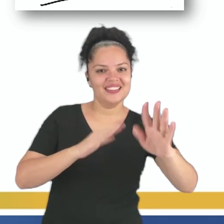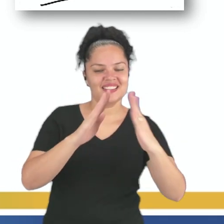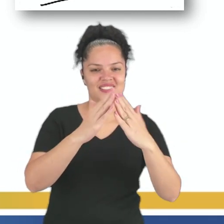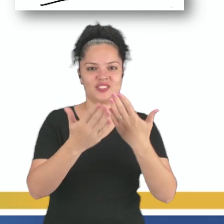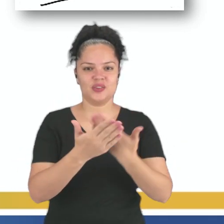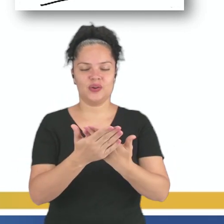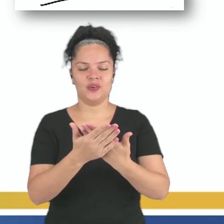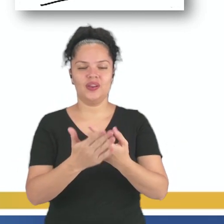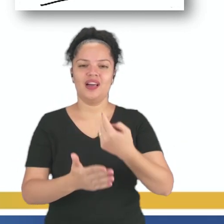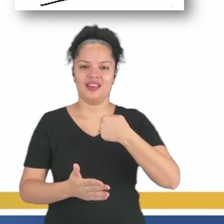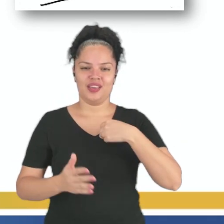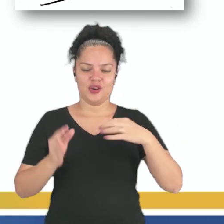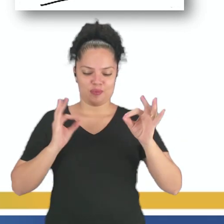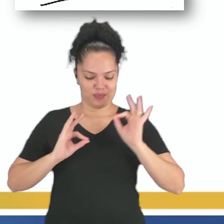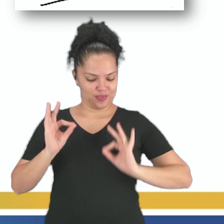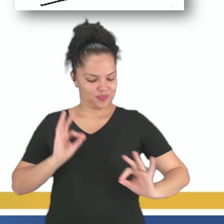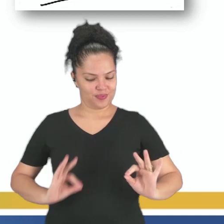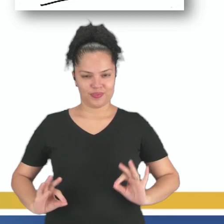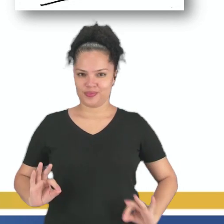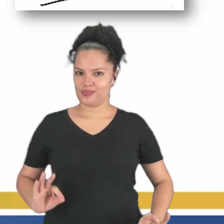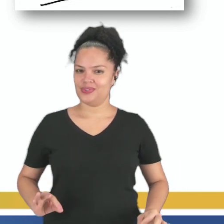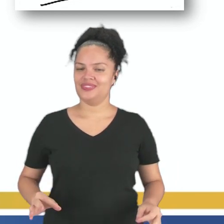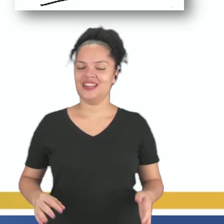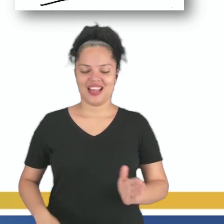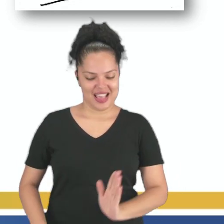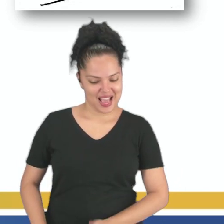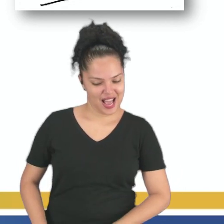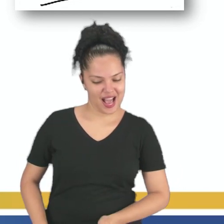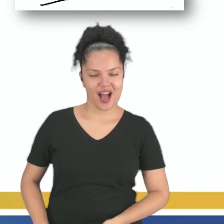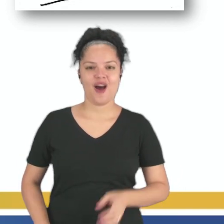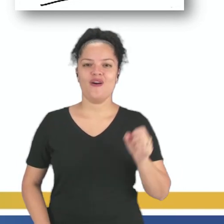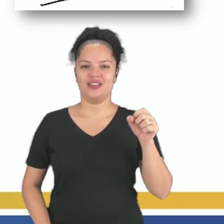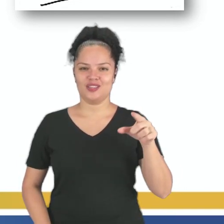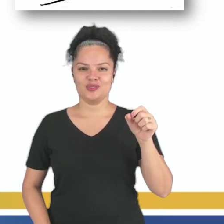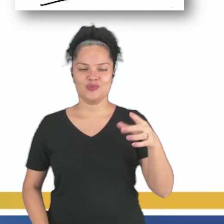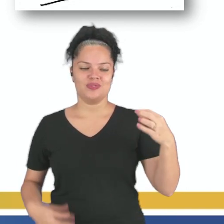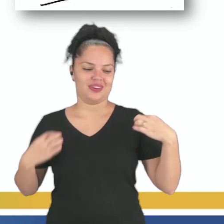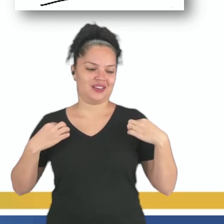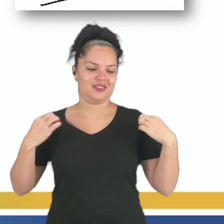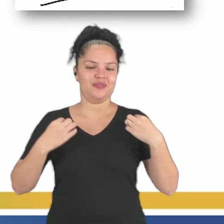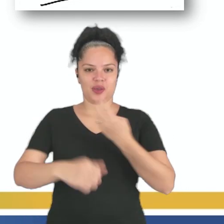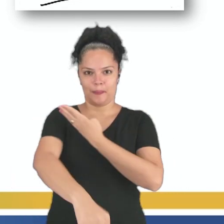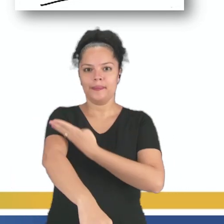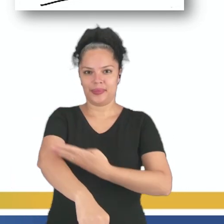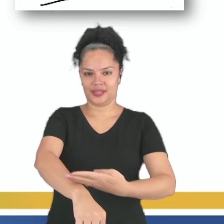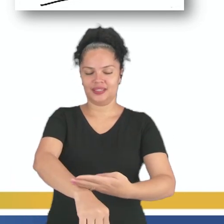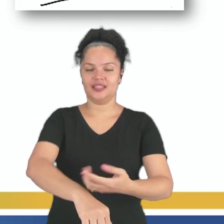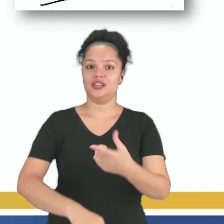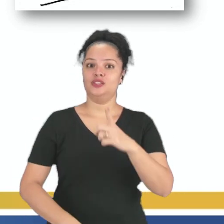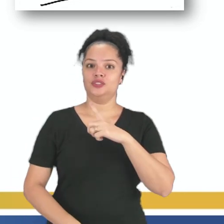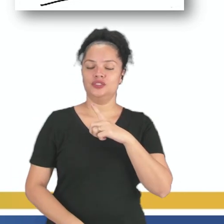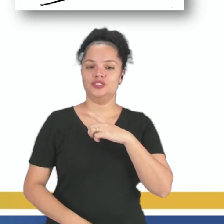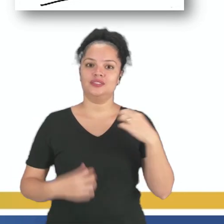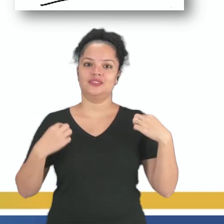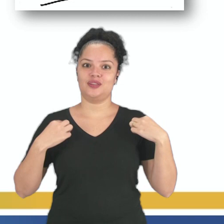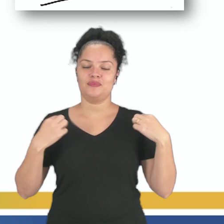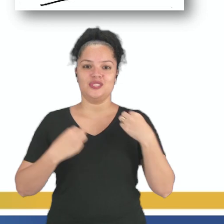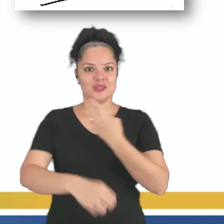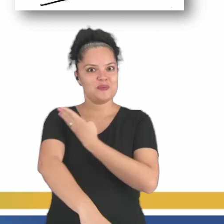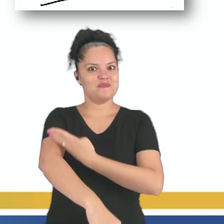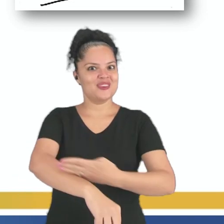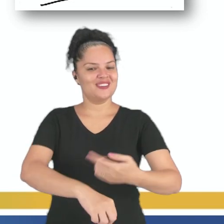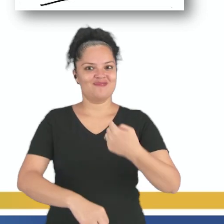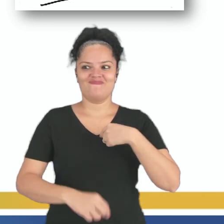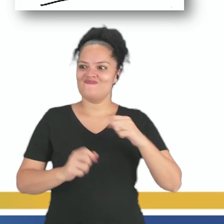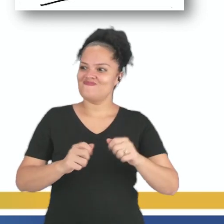Eu estava de uniforme, calça curta azul, camisa branca. Eu tinha uma camisa branca que me